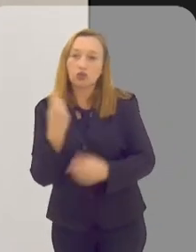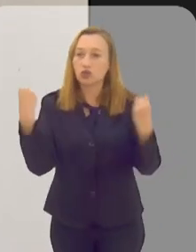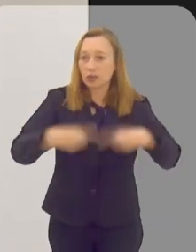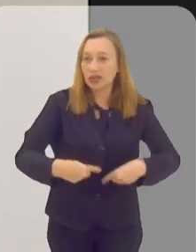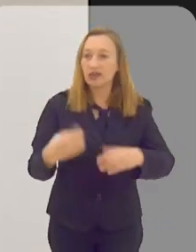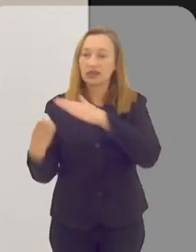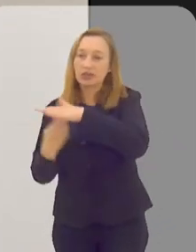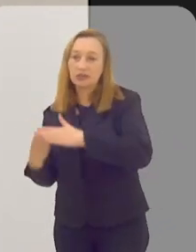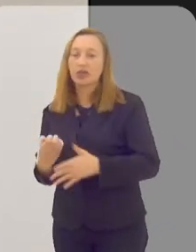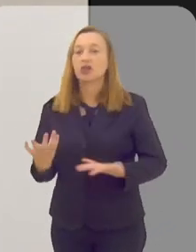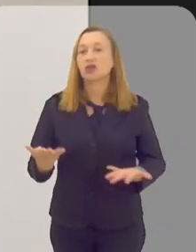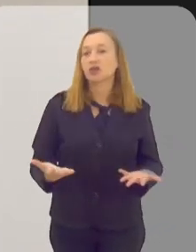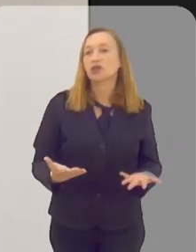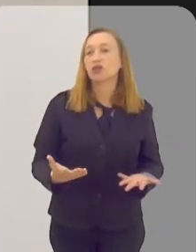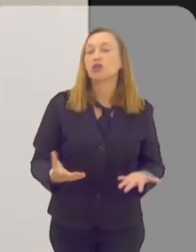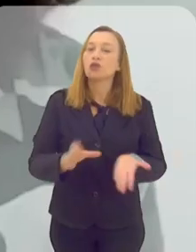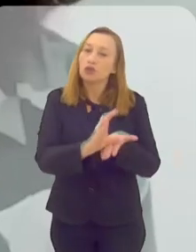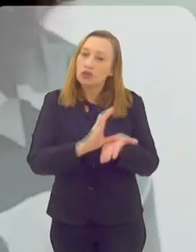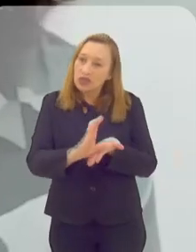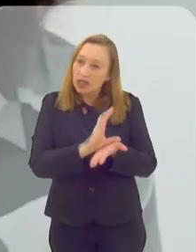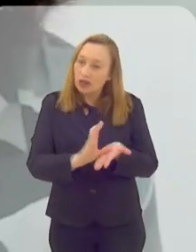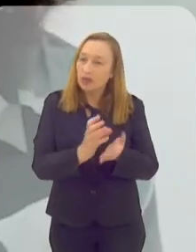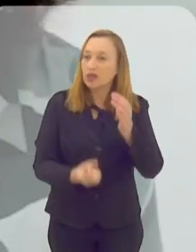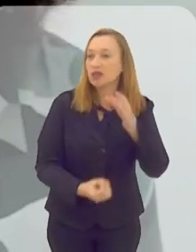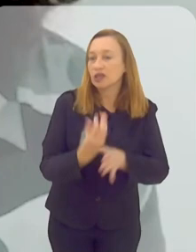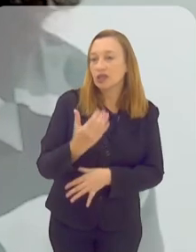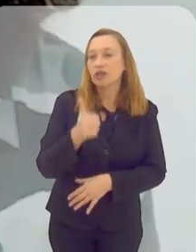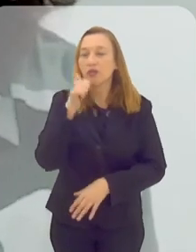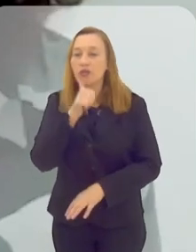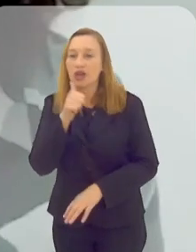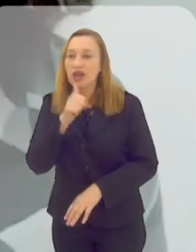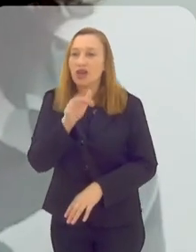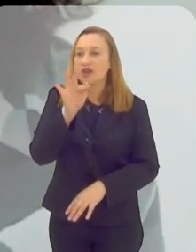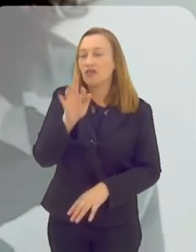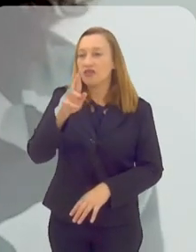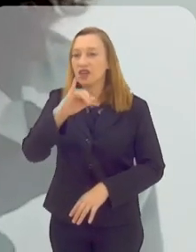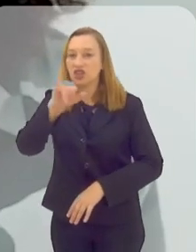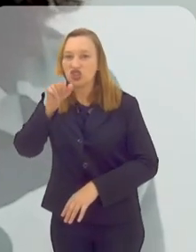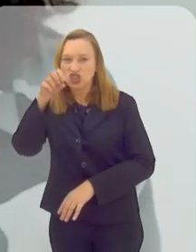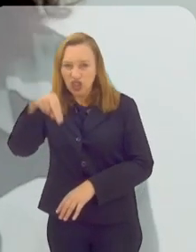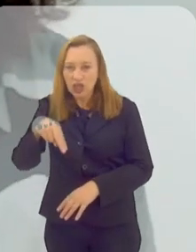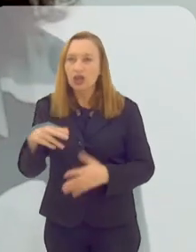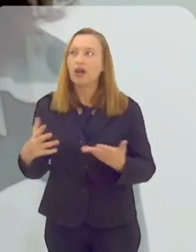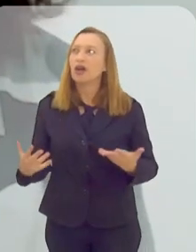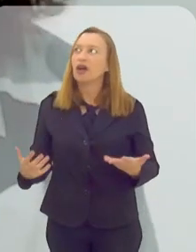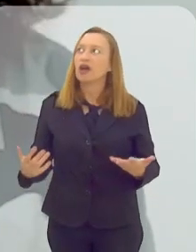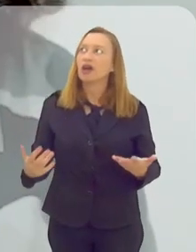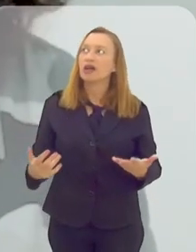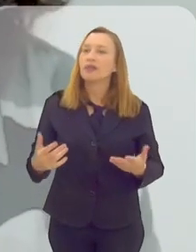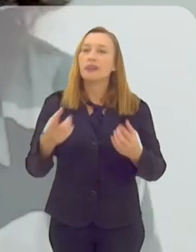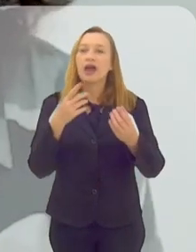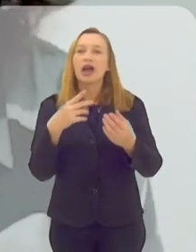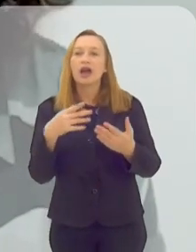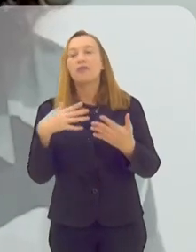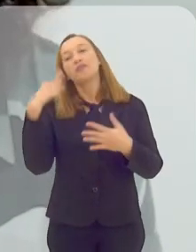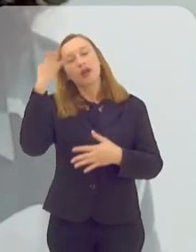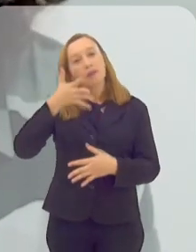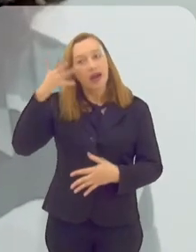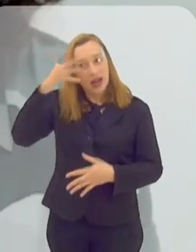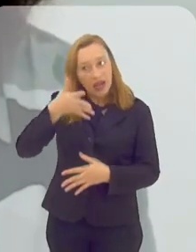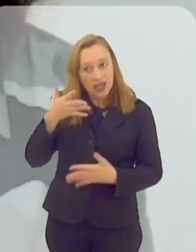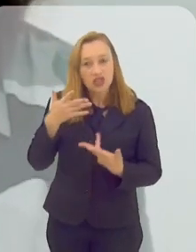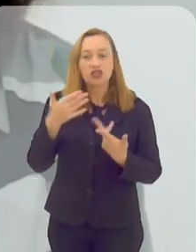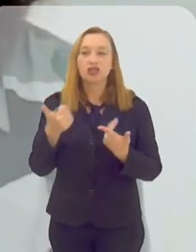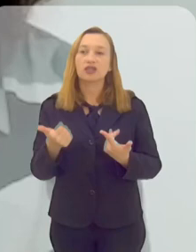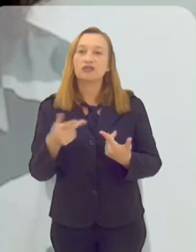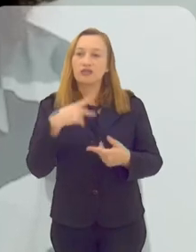se reflete em competitividade nas empresas. O lançamento do Conselho das Mulheres foi na Casa Firjan, que foi a